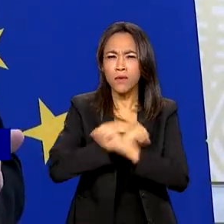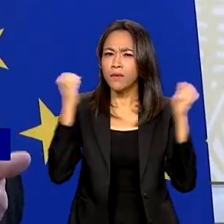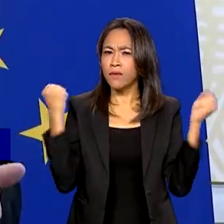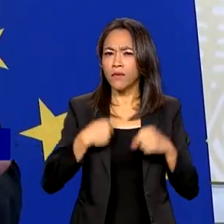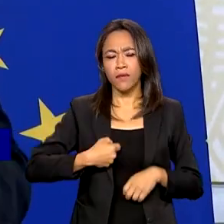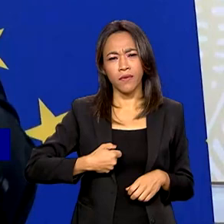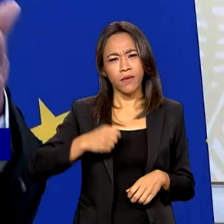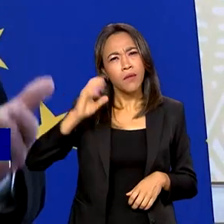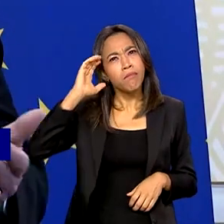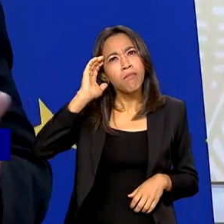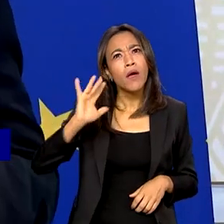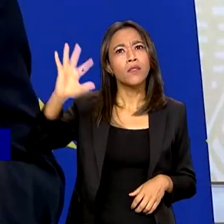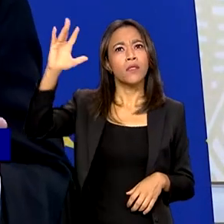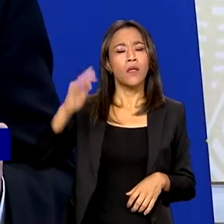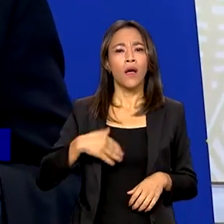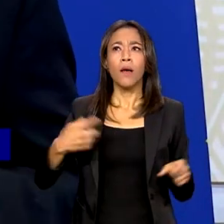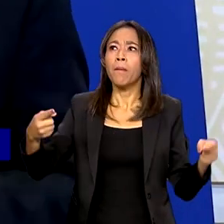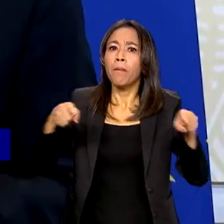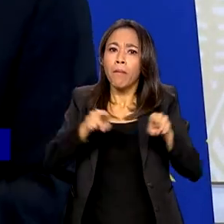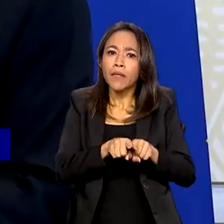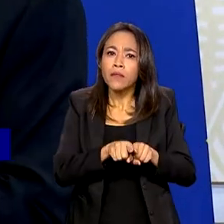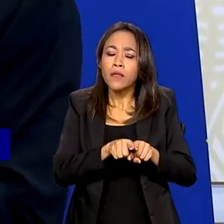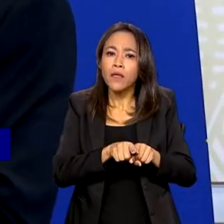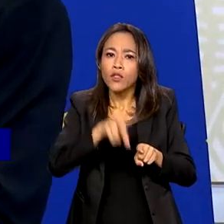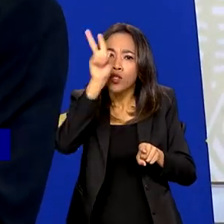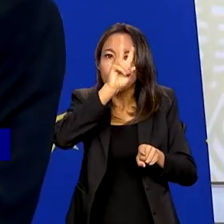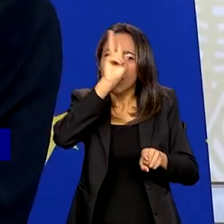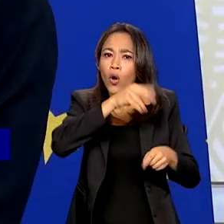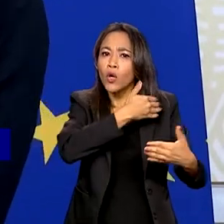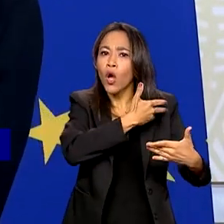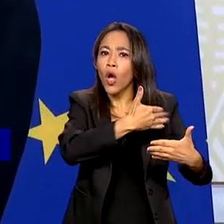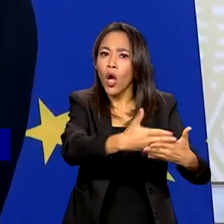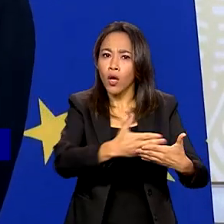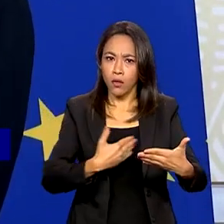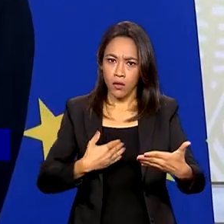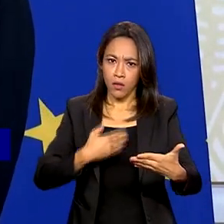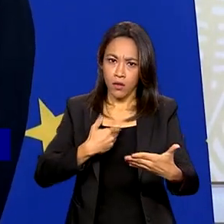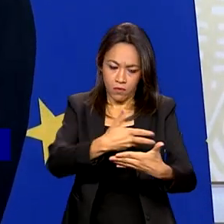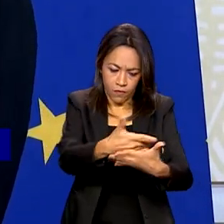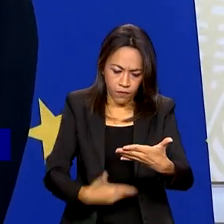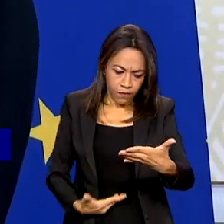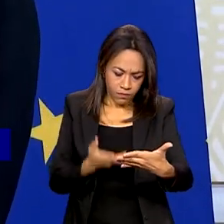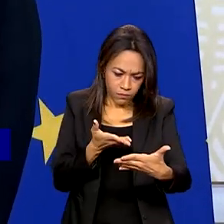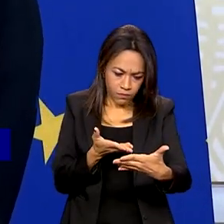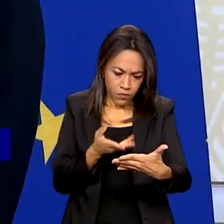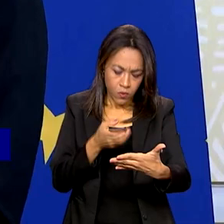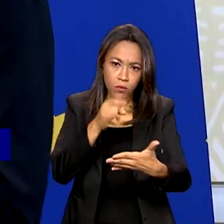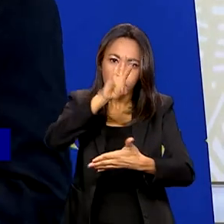entre parceiros históricos como nós, alguém faça uma carta com ameaça.